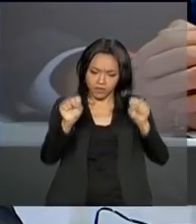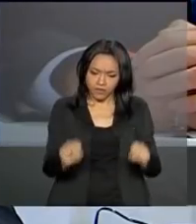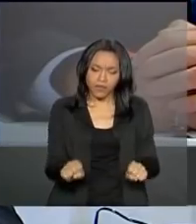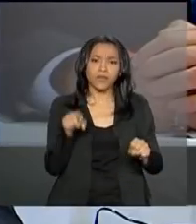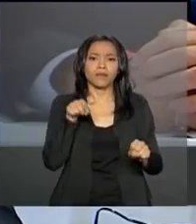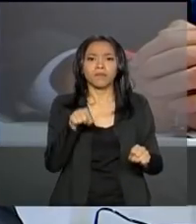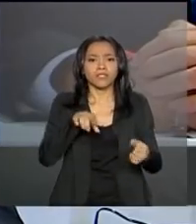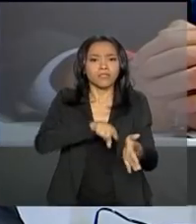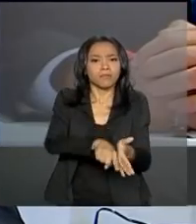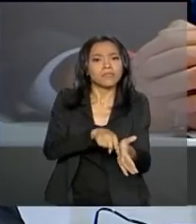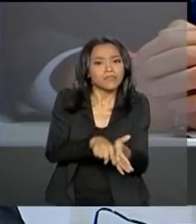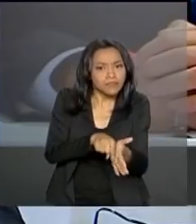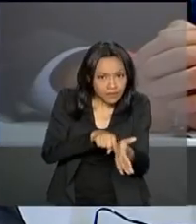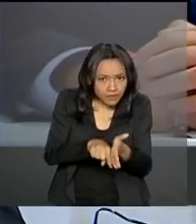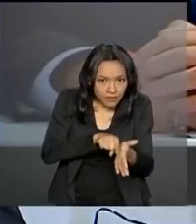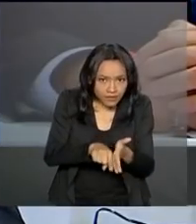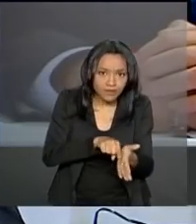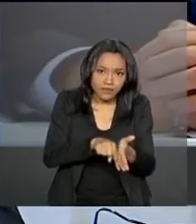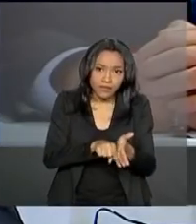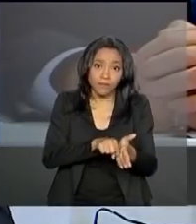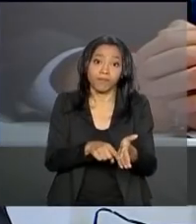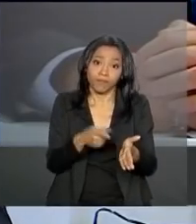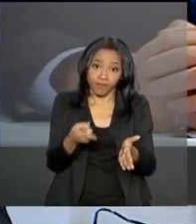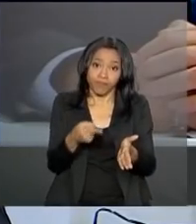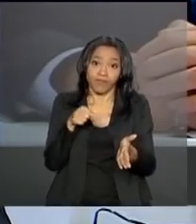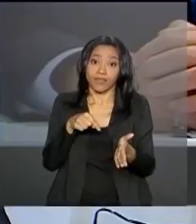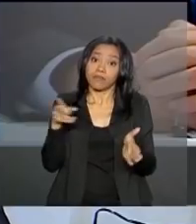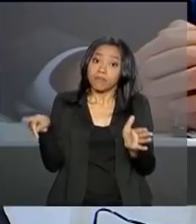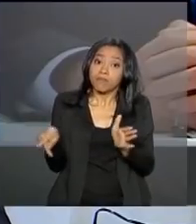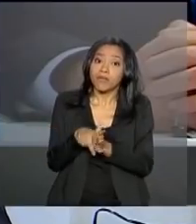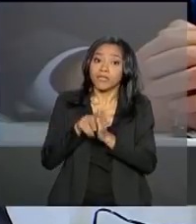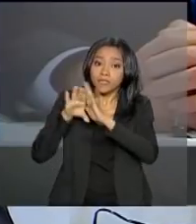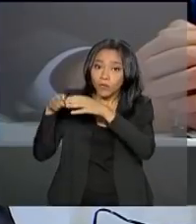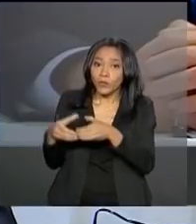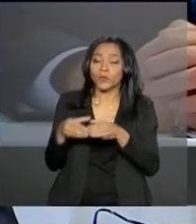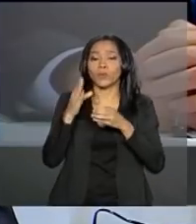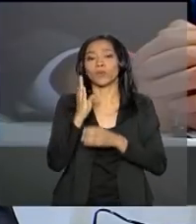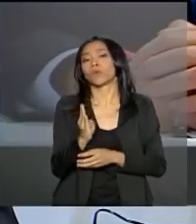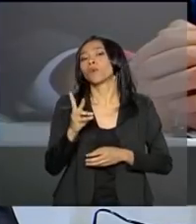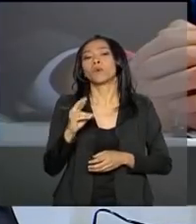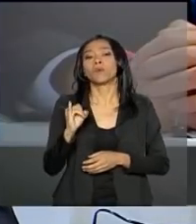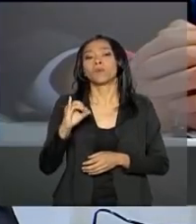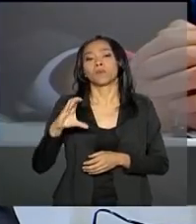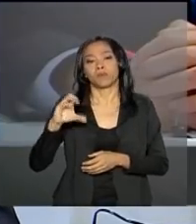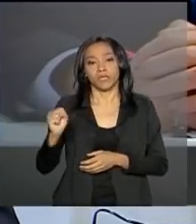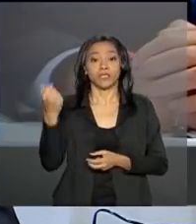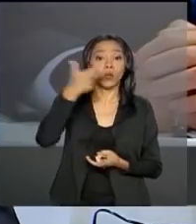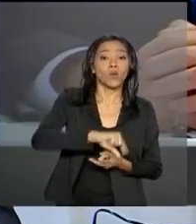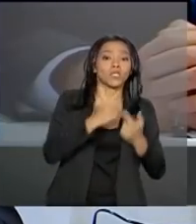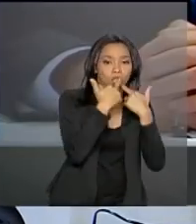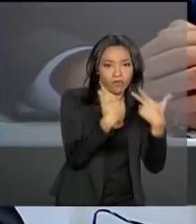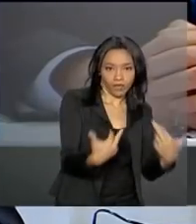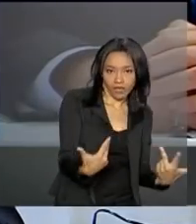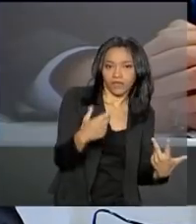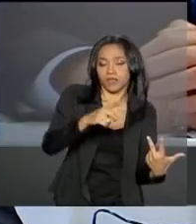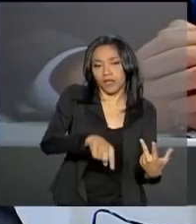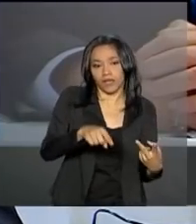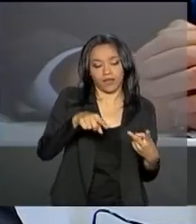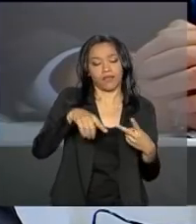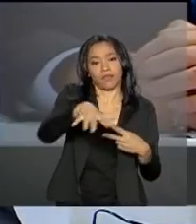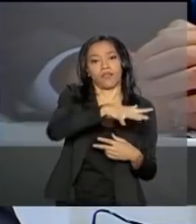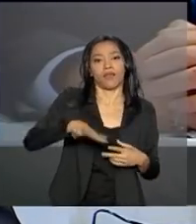instituto de rede estruturas do brics outra iniciativa e inovação está ligada à área